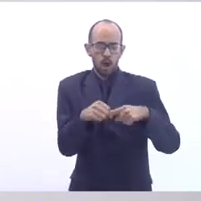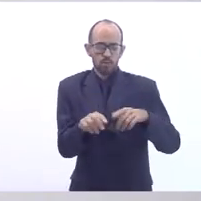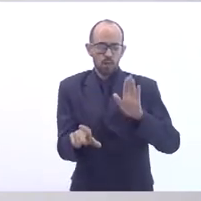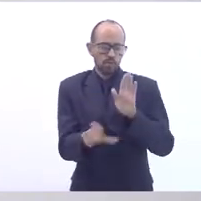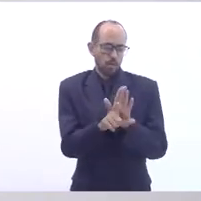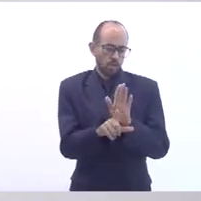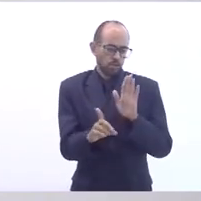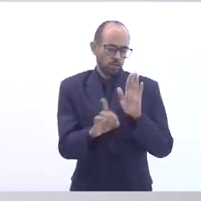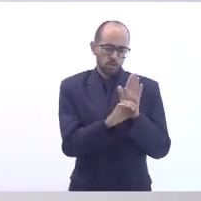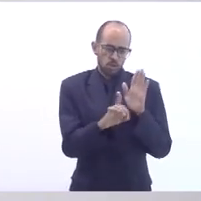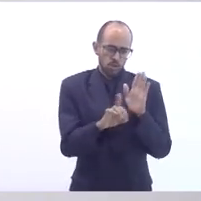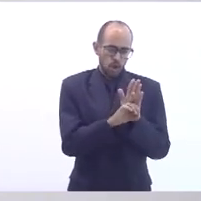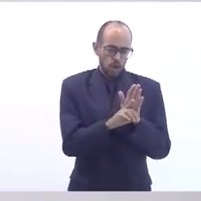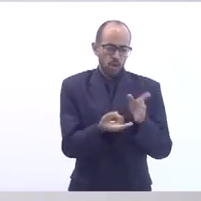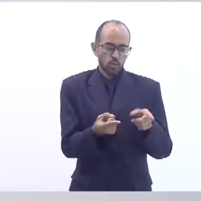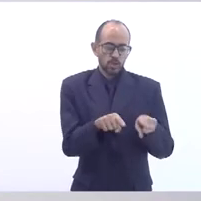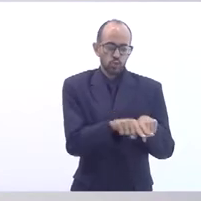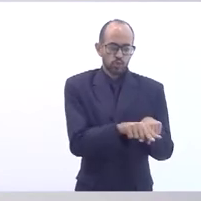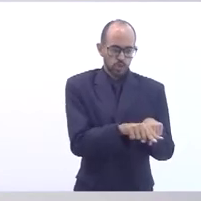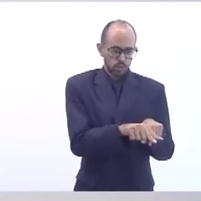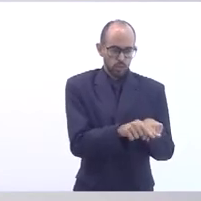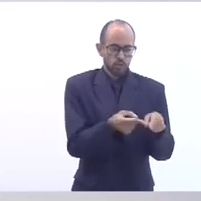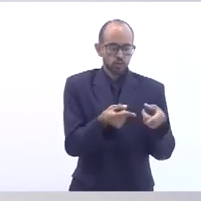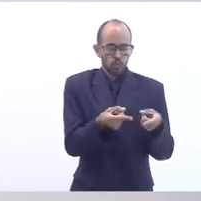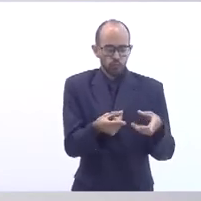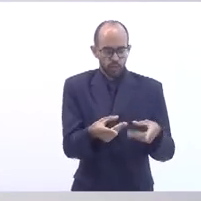tráfico e Associação ao tráfico